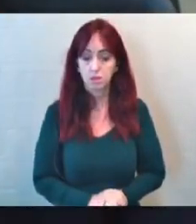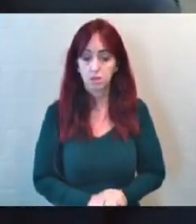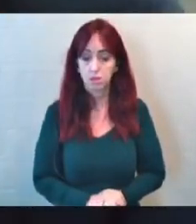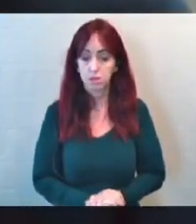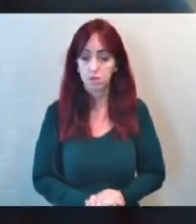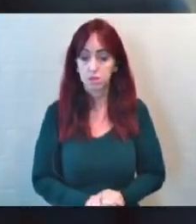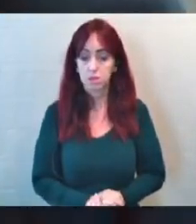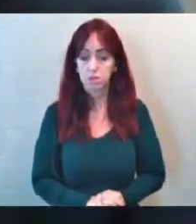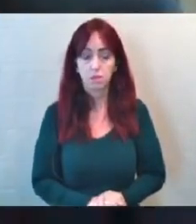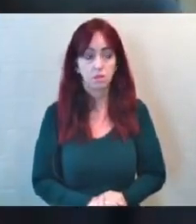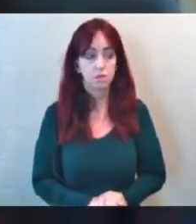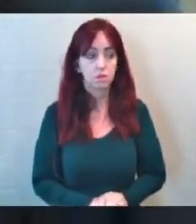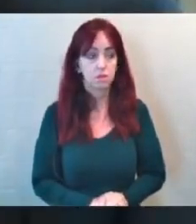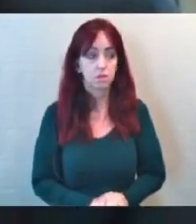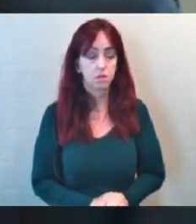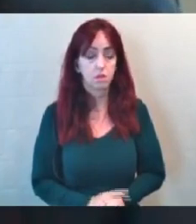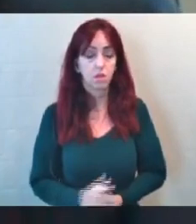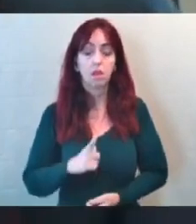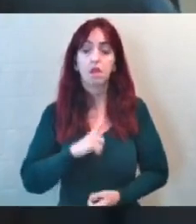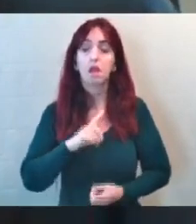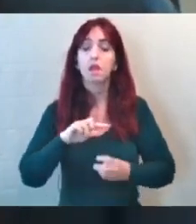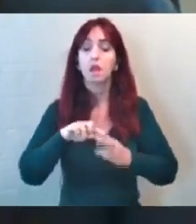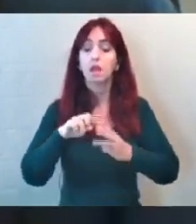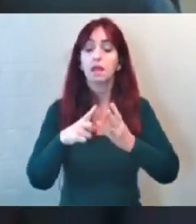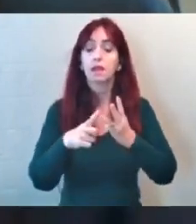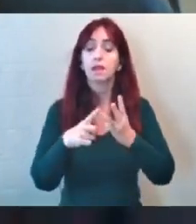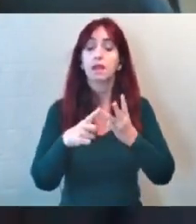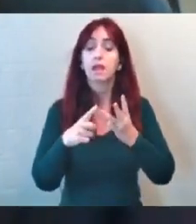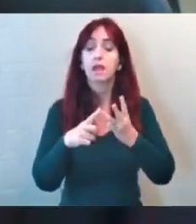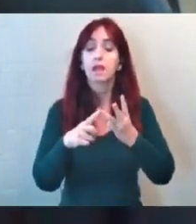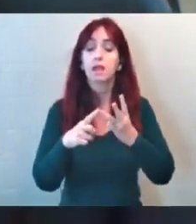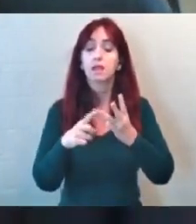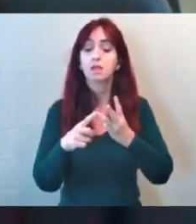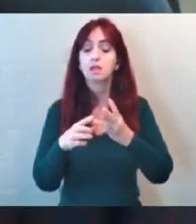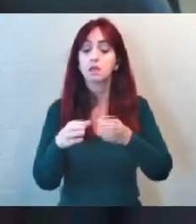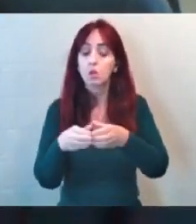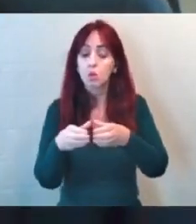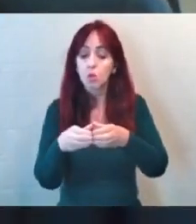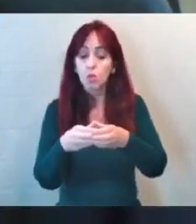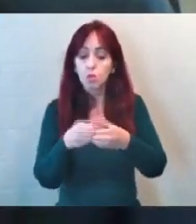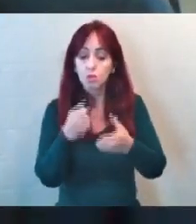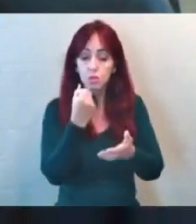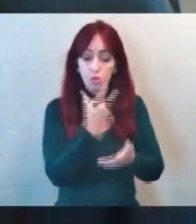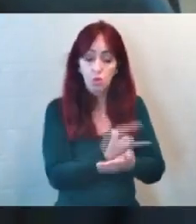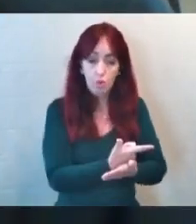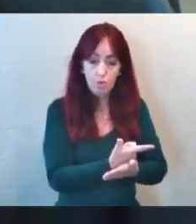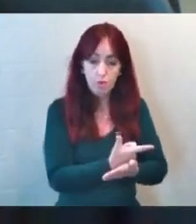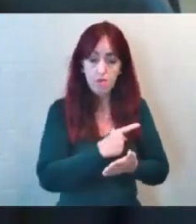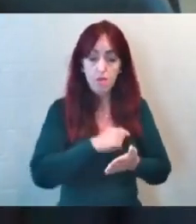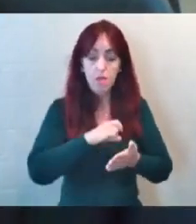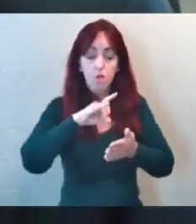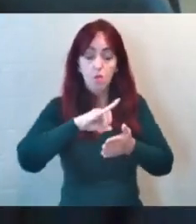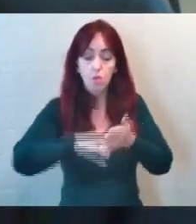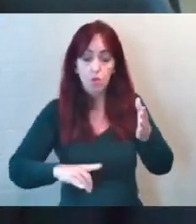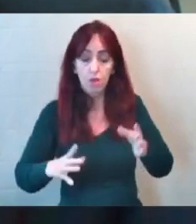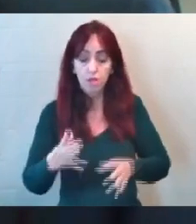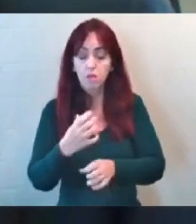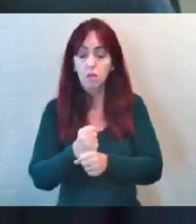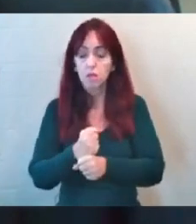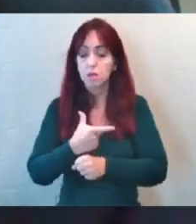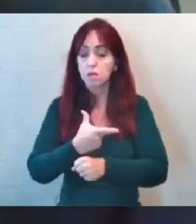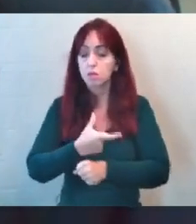Perdão. Existem três lotes de compras de contratos que totalizam os